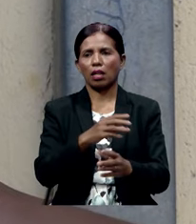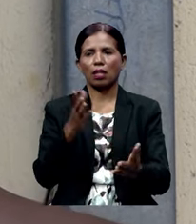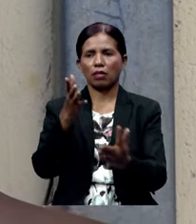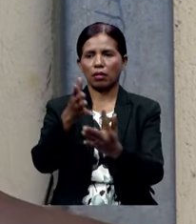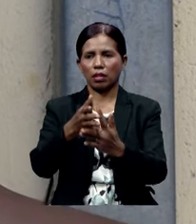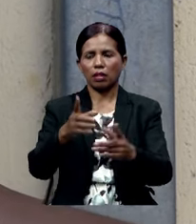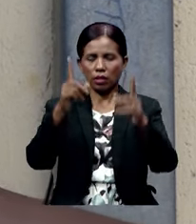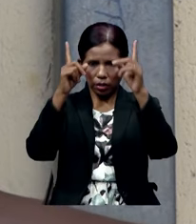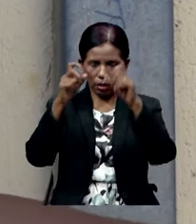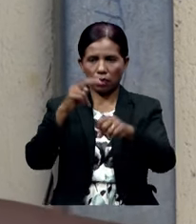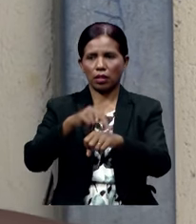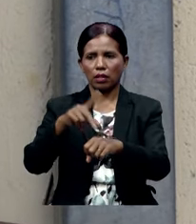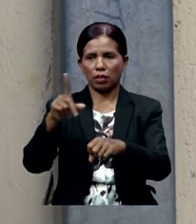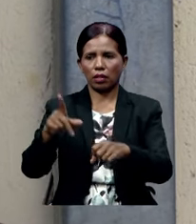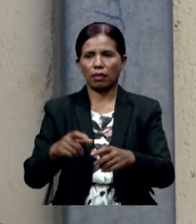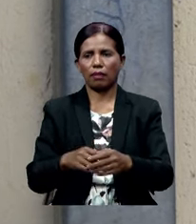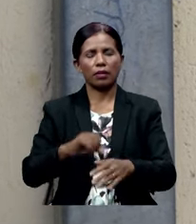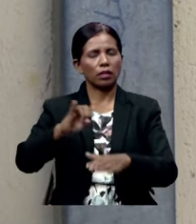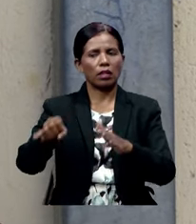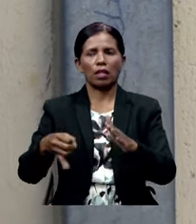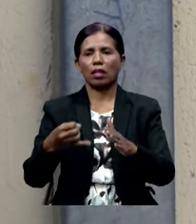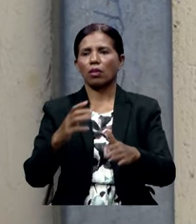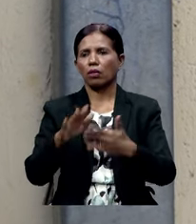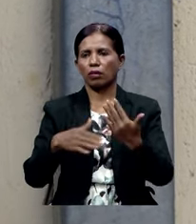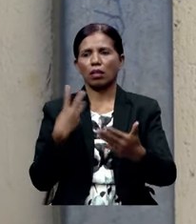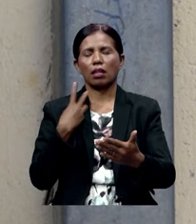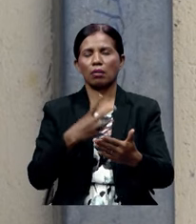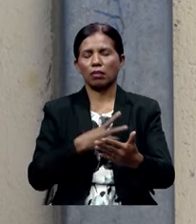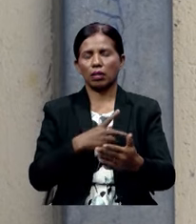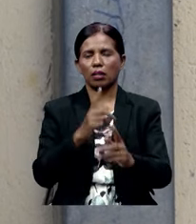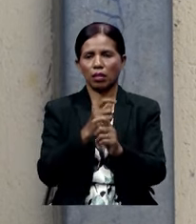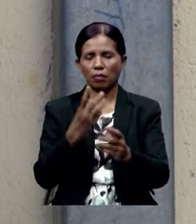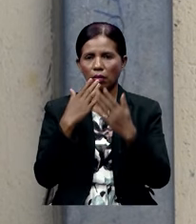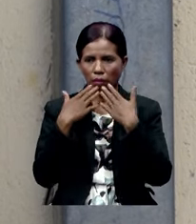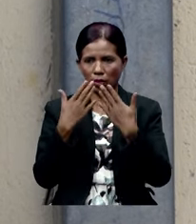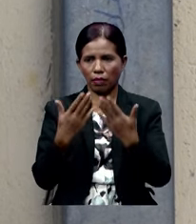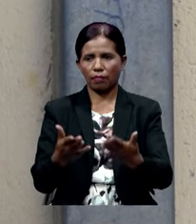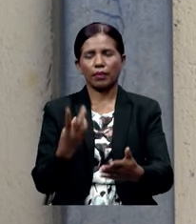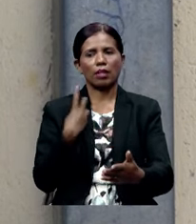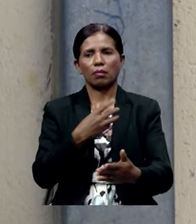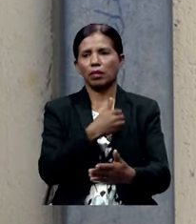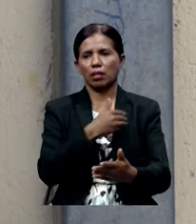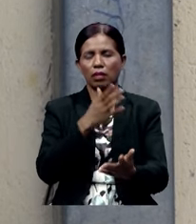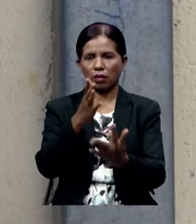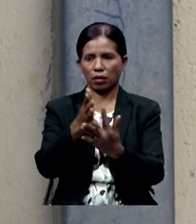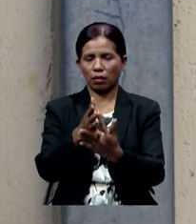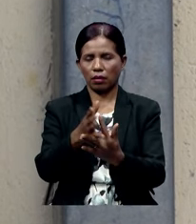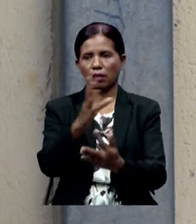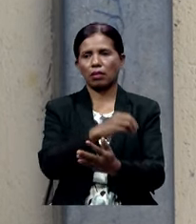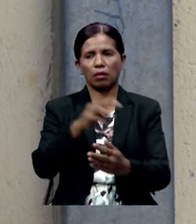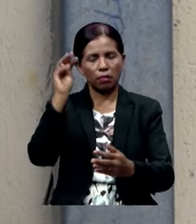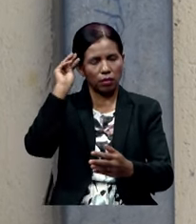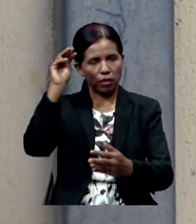exame nasional ne bazeral sira mai be ami ne be maktek bo kami agradece mesmo ami se dauk tama mai be pro